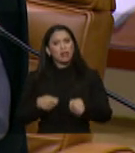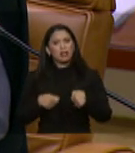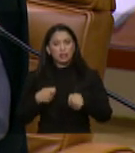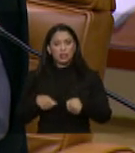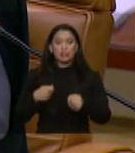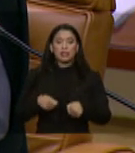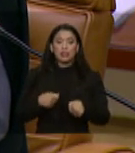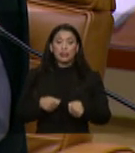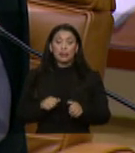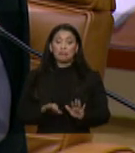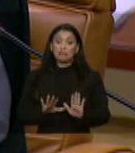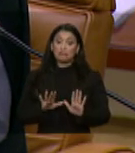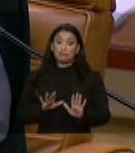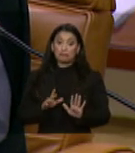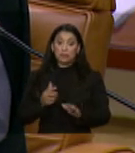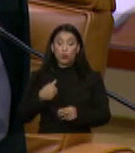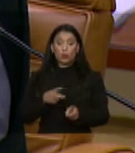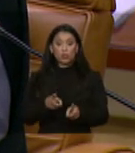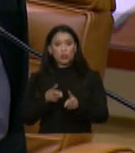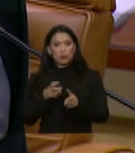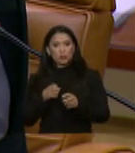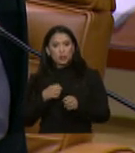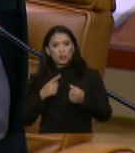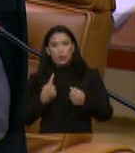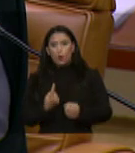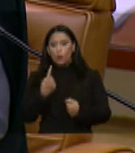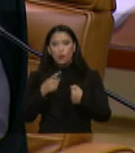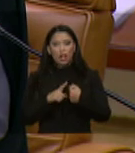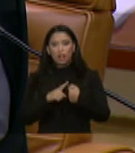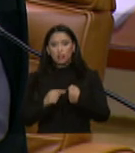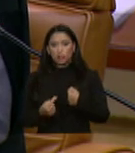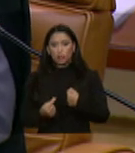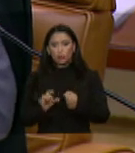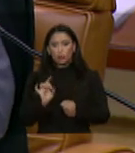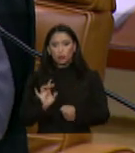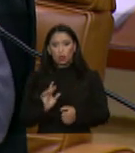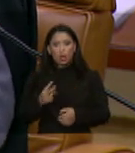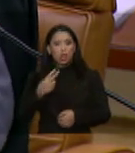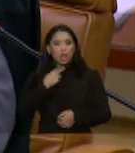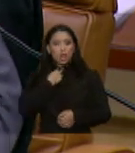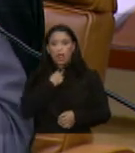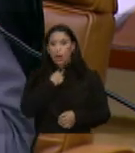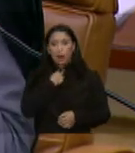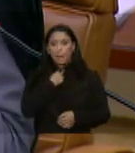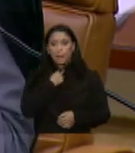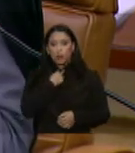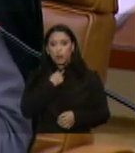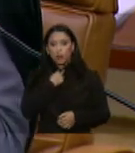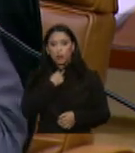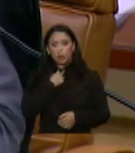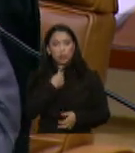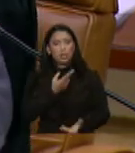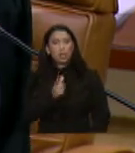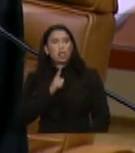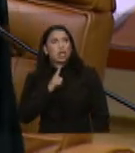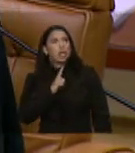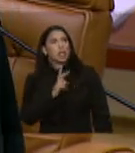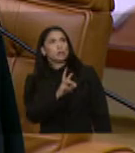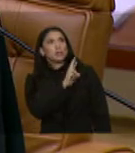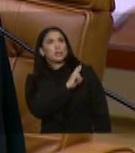e na verdade para mim um único artigo bastaria elas não podem ter nem mais responsabilidade